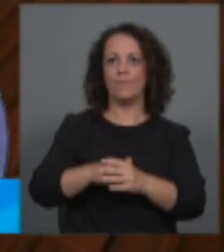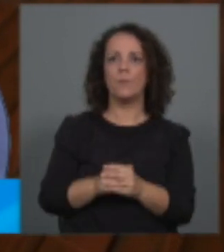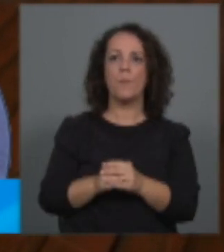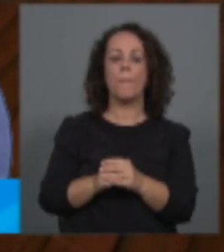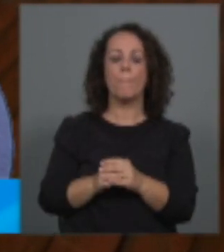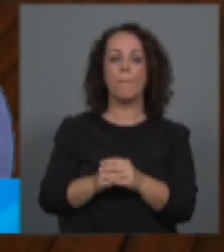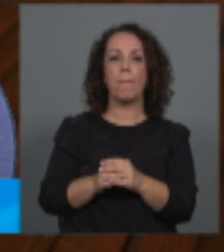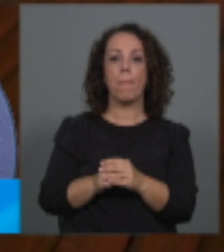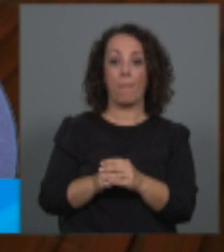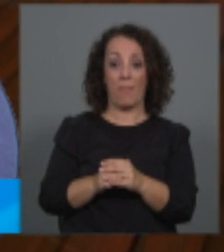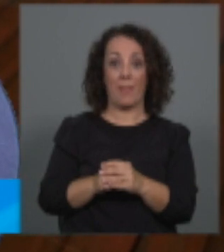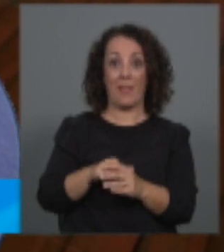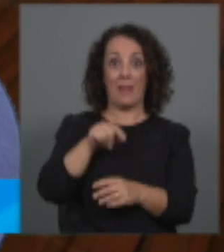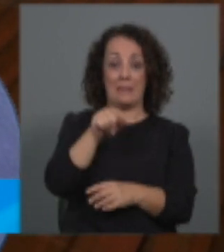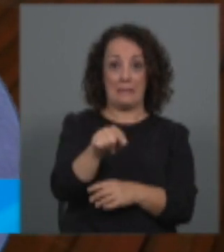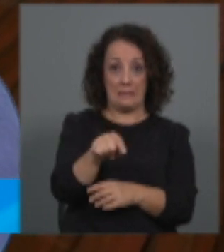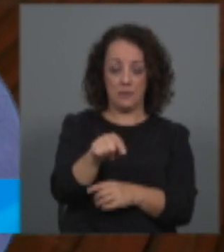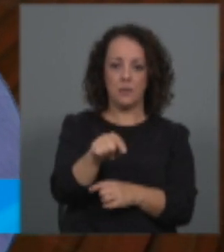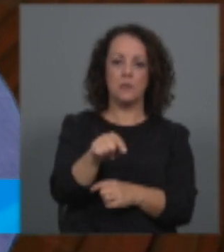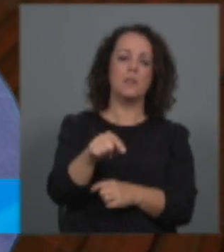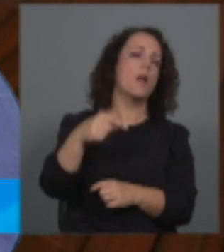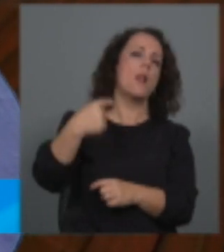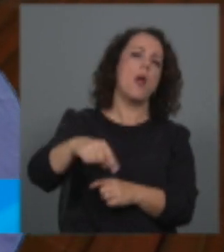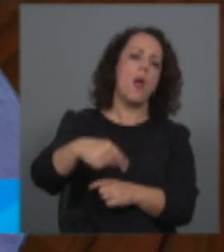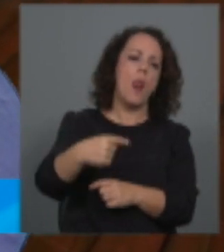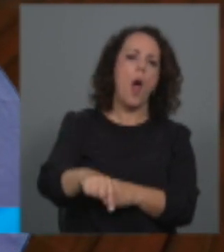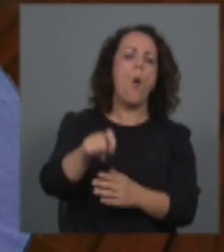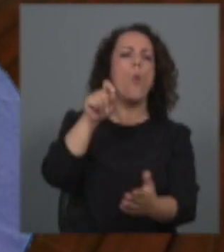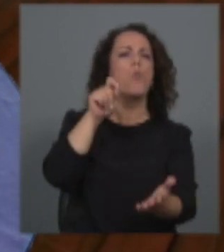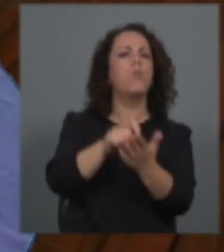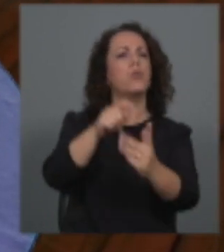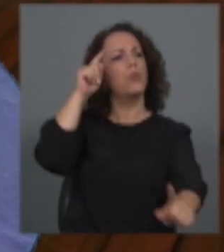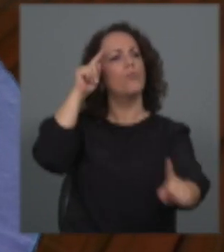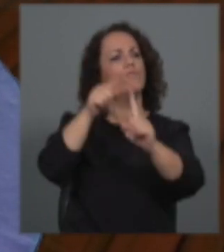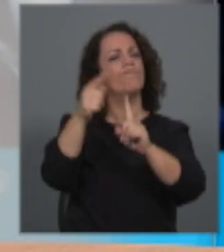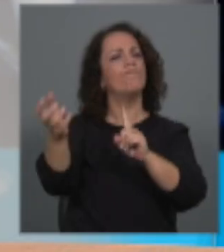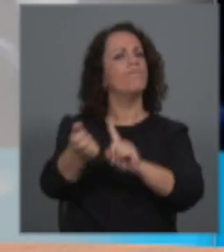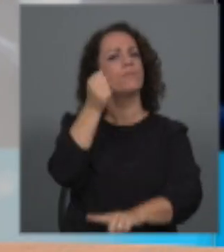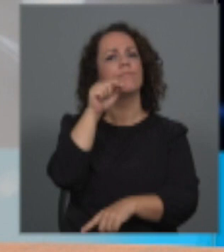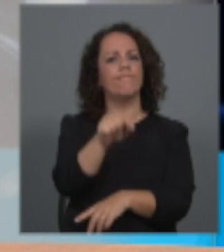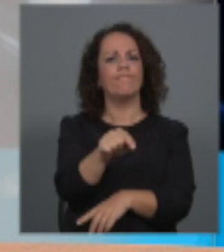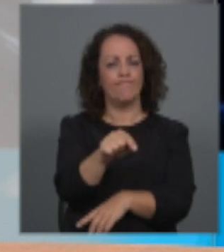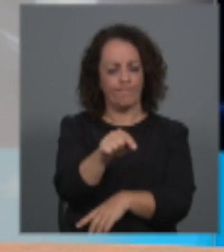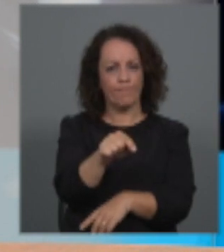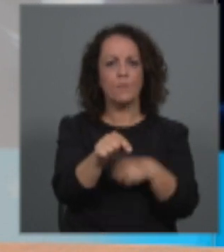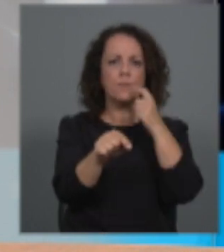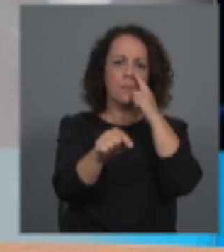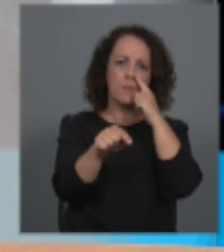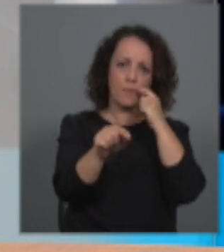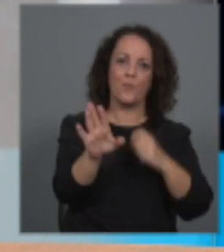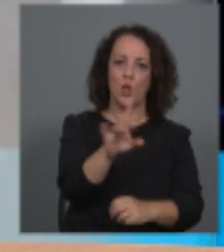Essa manifestação tem o seu ponto culminante na figura de João